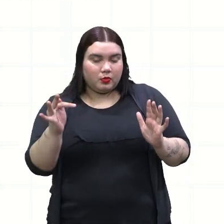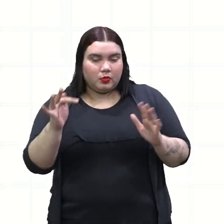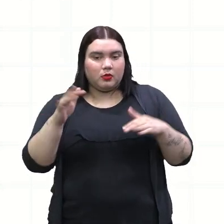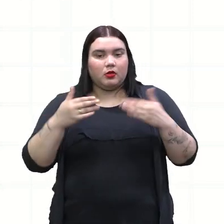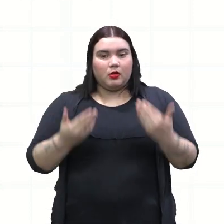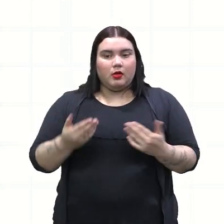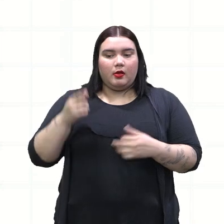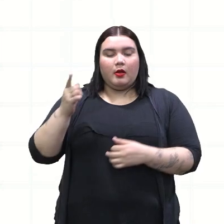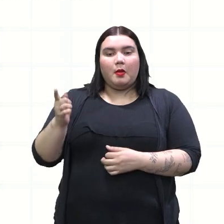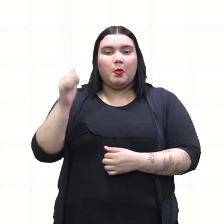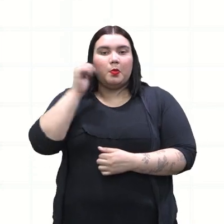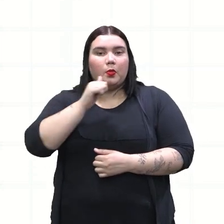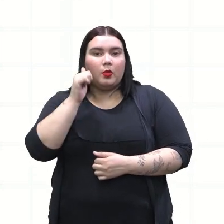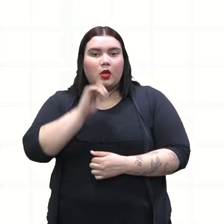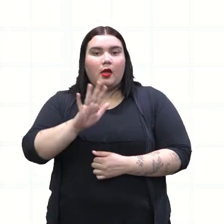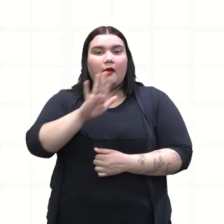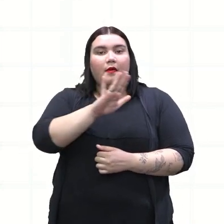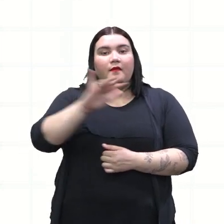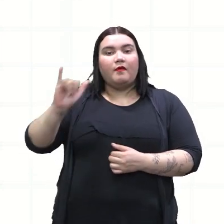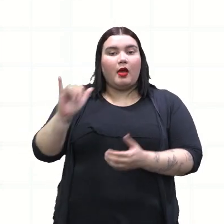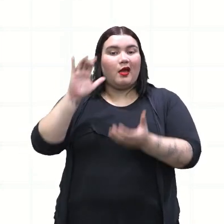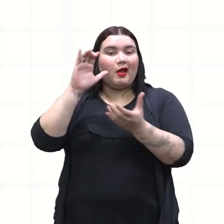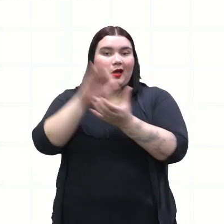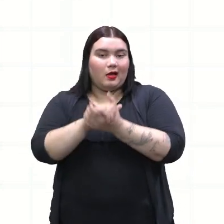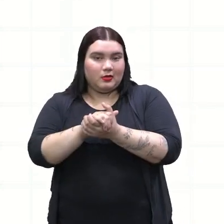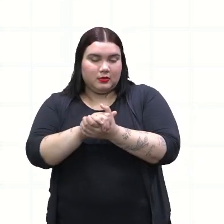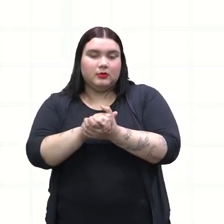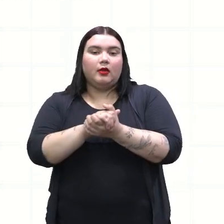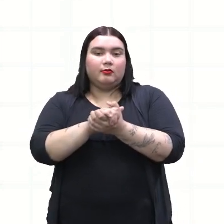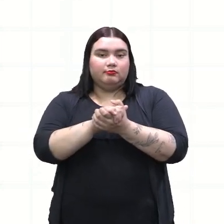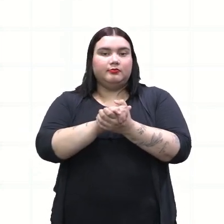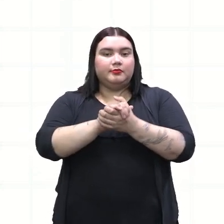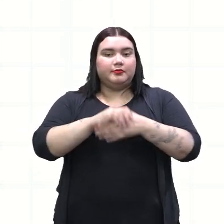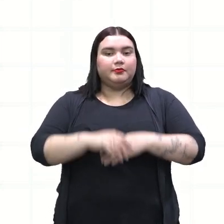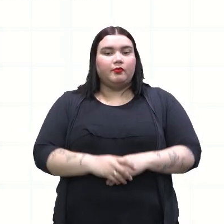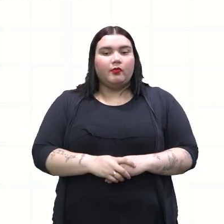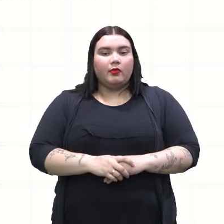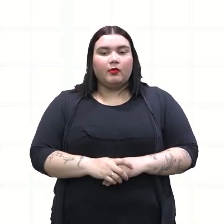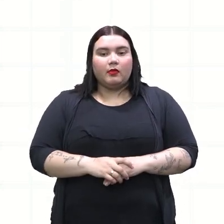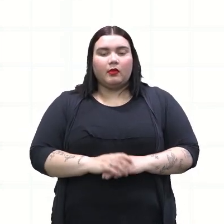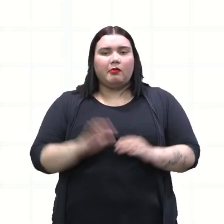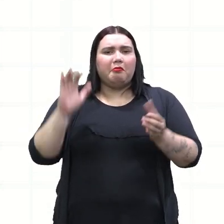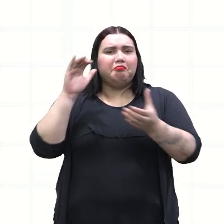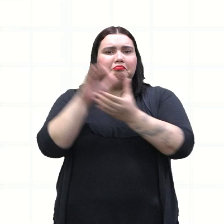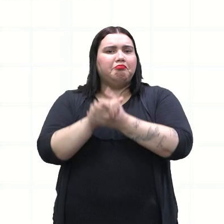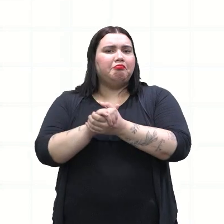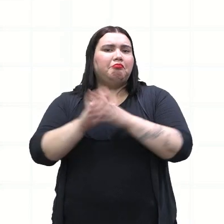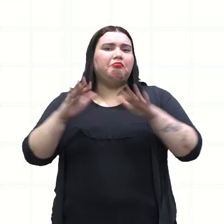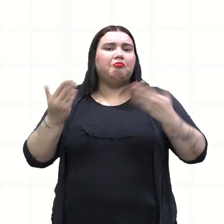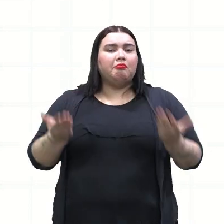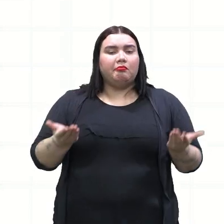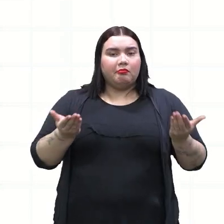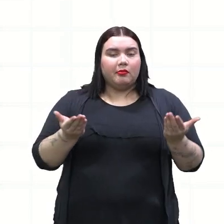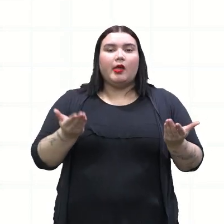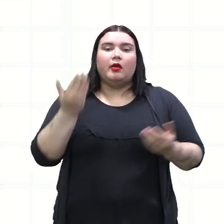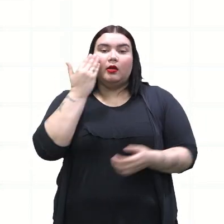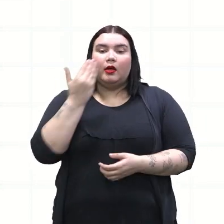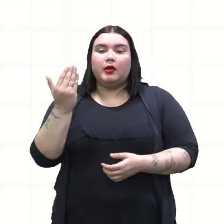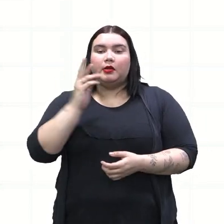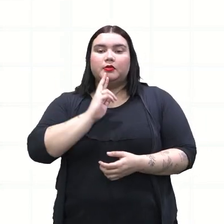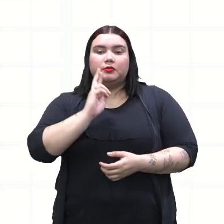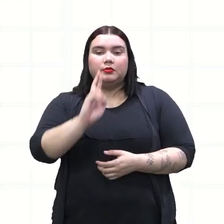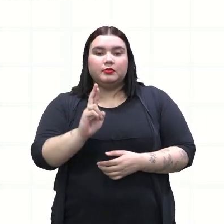vai fazer o quê? Vai casar, que é o verbo casar. Ela vai casar com quem? Aqui você tem a